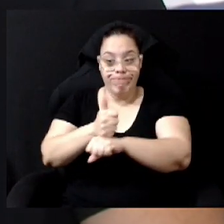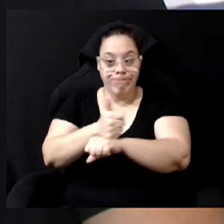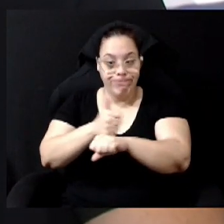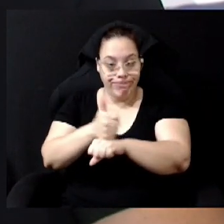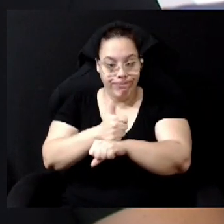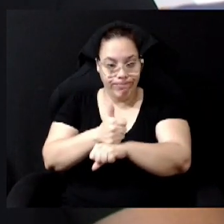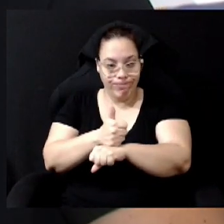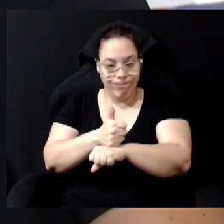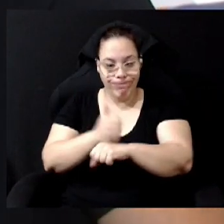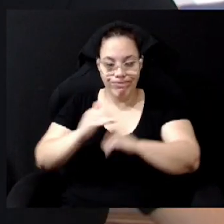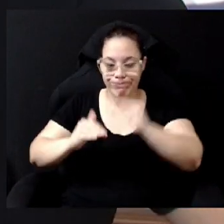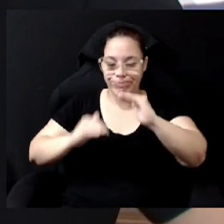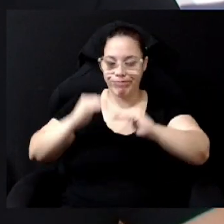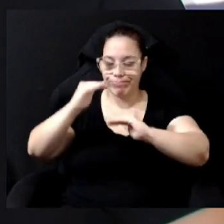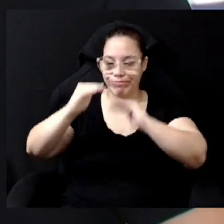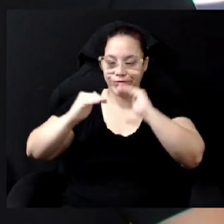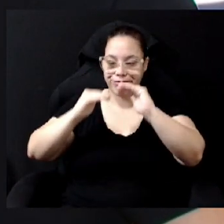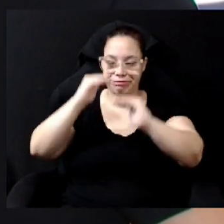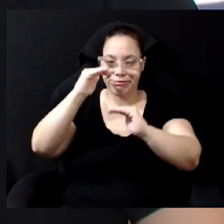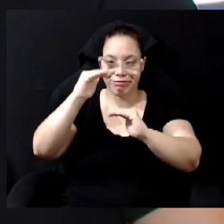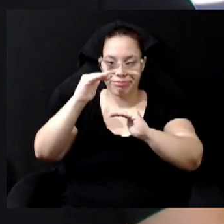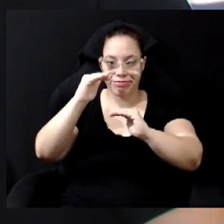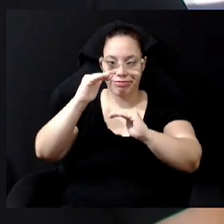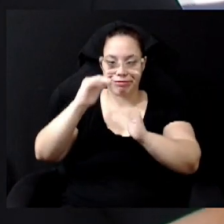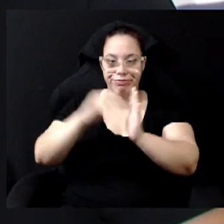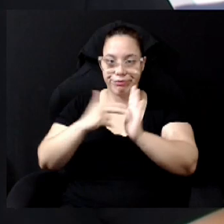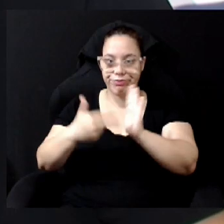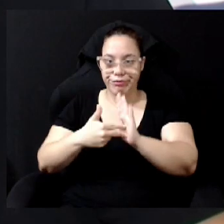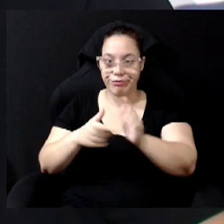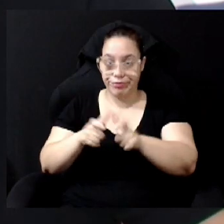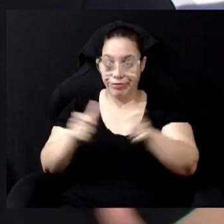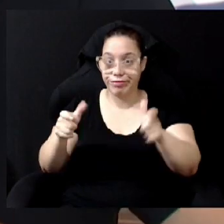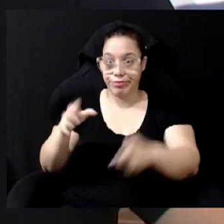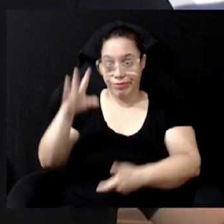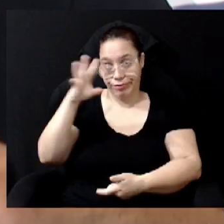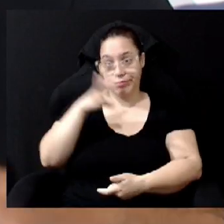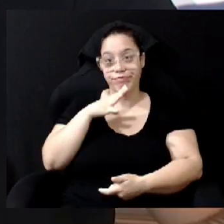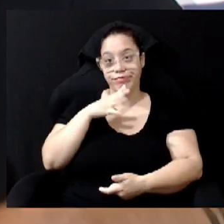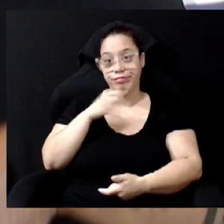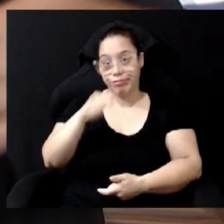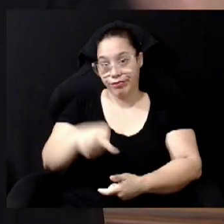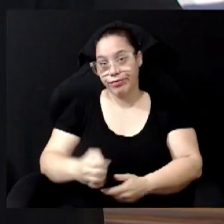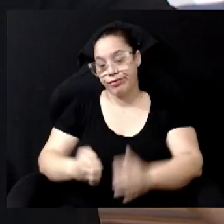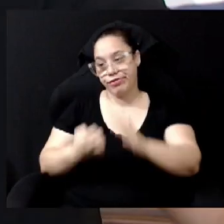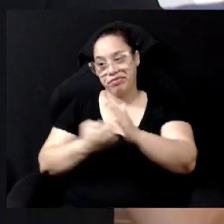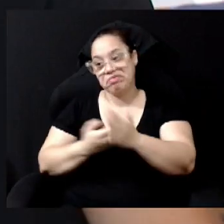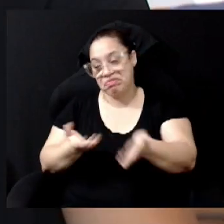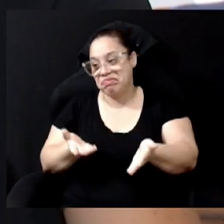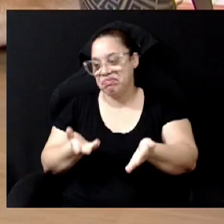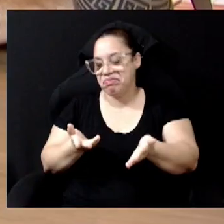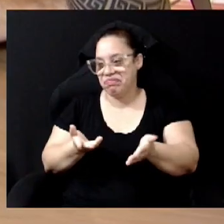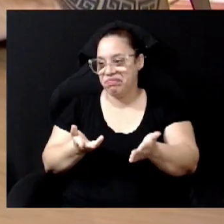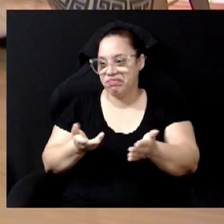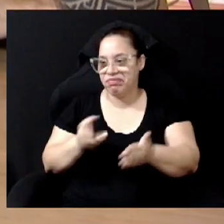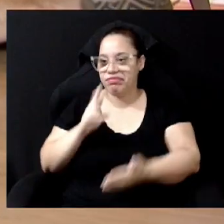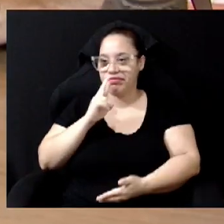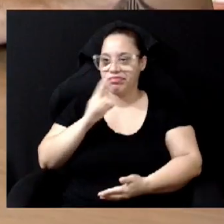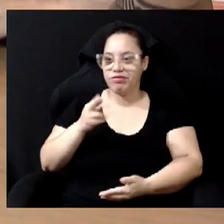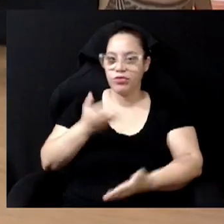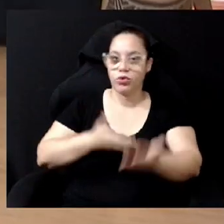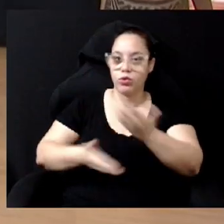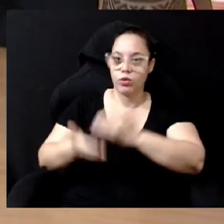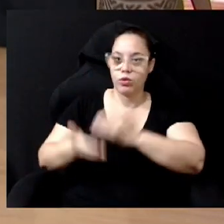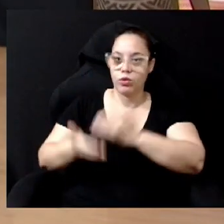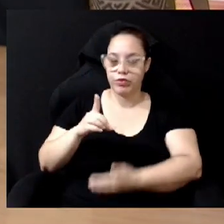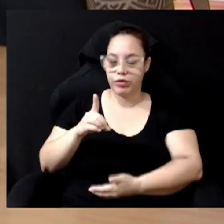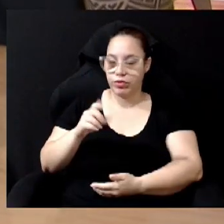desenvolvimento acima da média, significa que você está aumentando também o nível de conhecimento instalado naquela empresa e, por consequência, os resultados que ela gera. Daniel